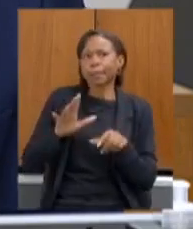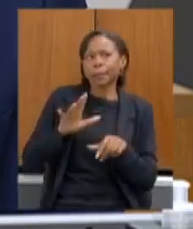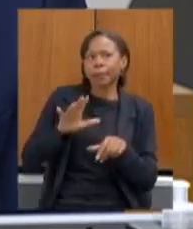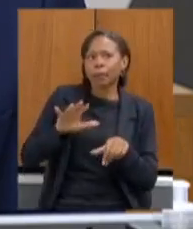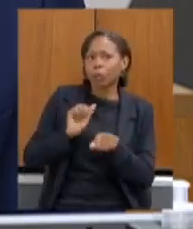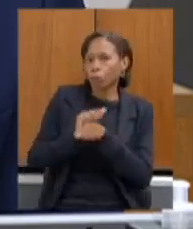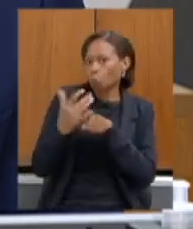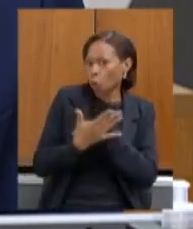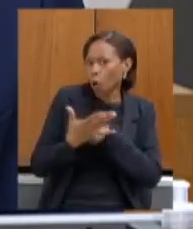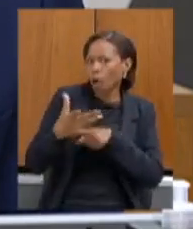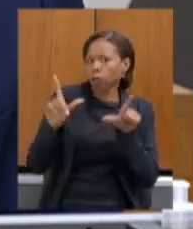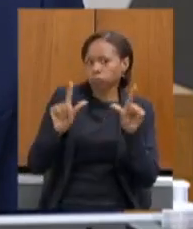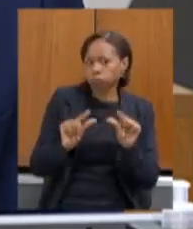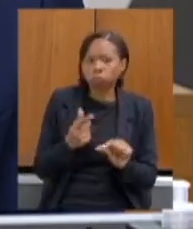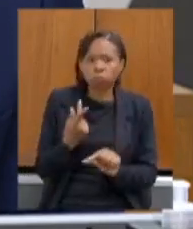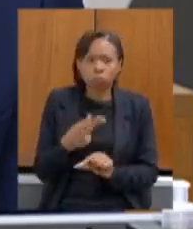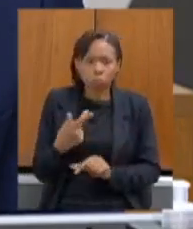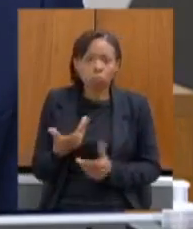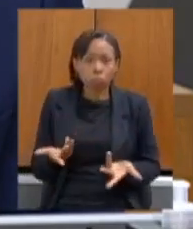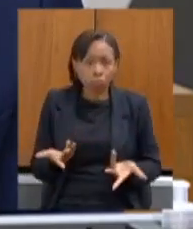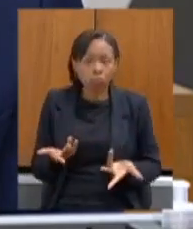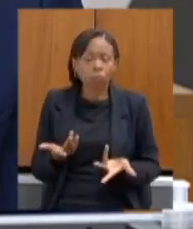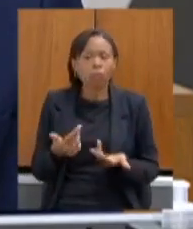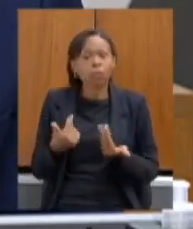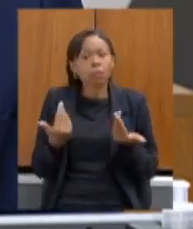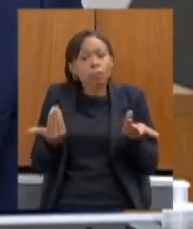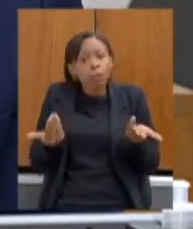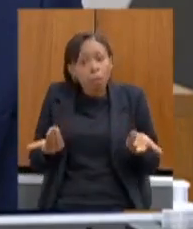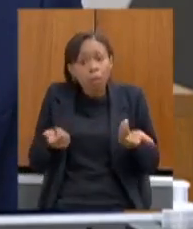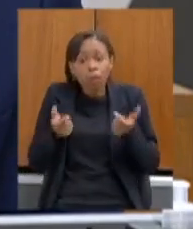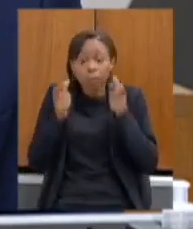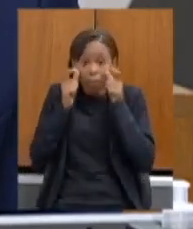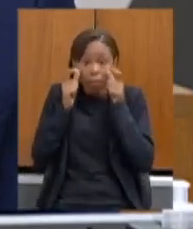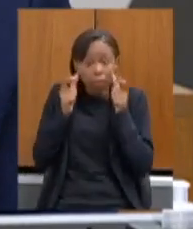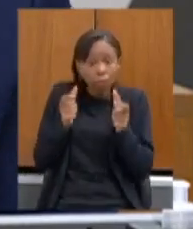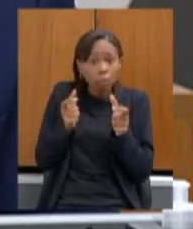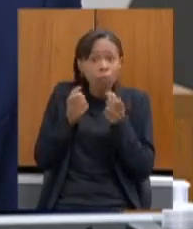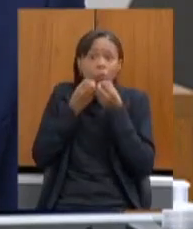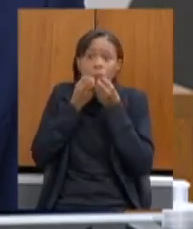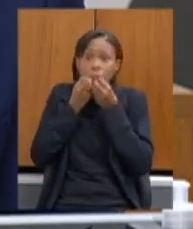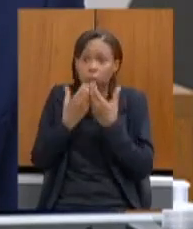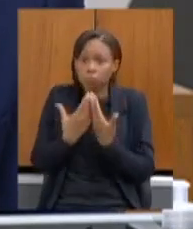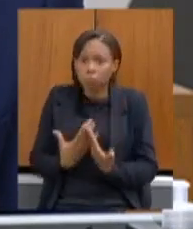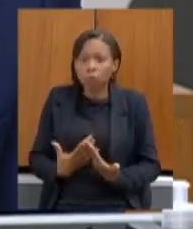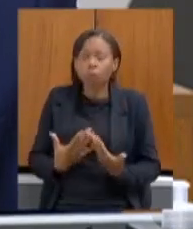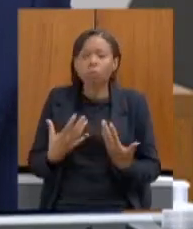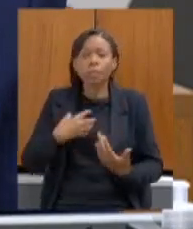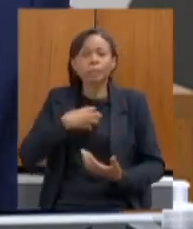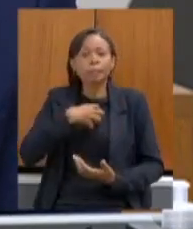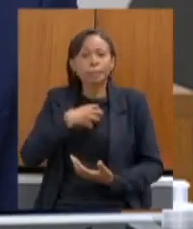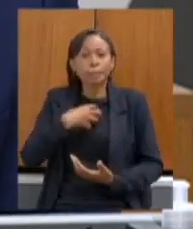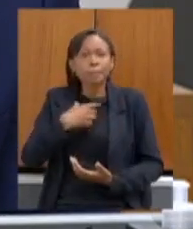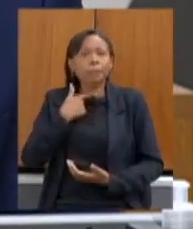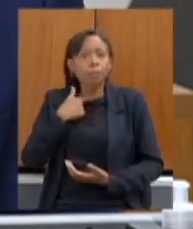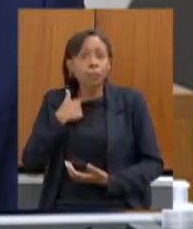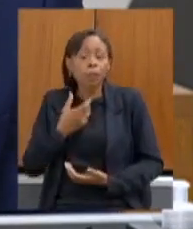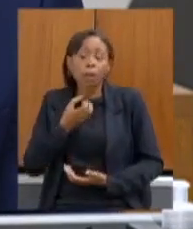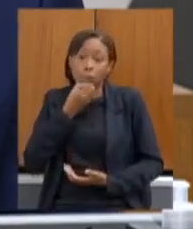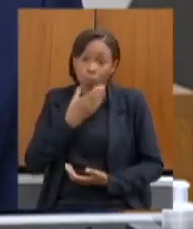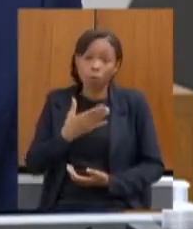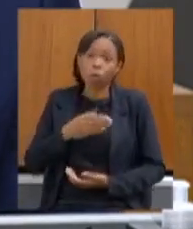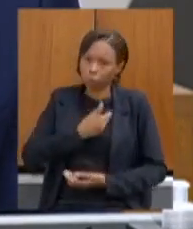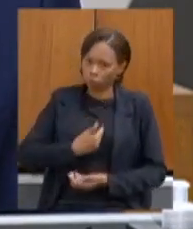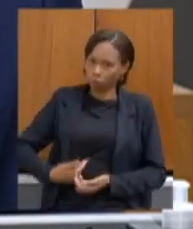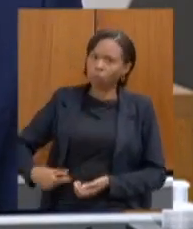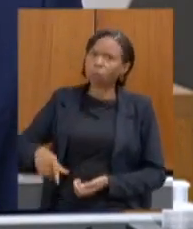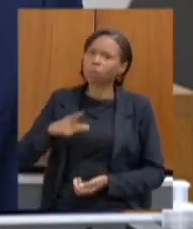isso demonstra, deputado, que boas intenções e que de capacidade de gestão este governo tem, em que